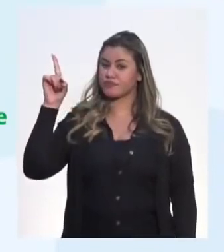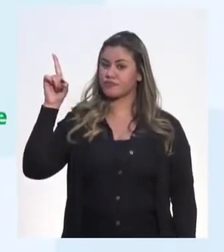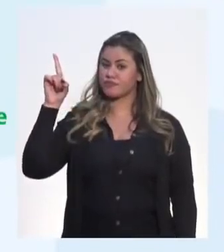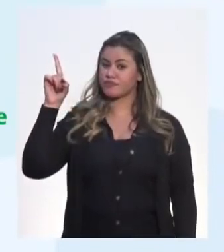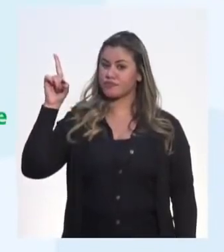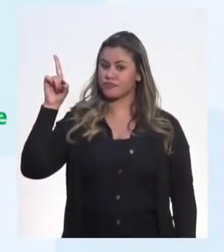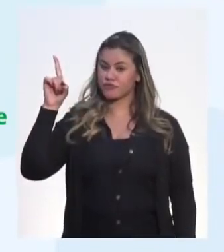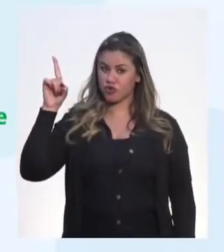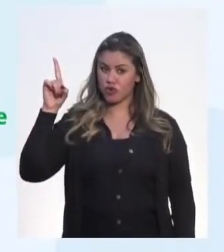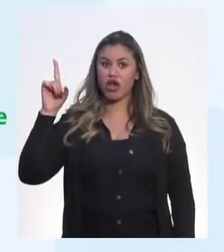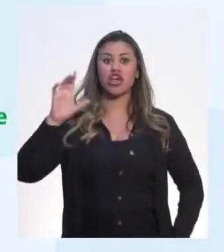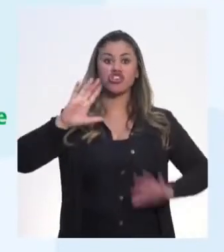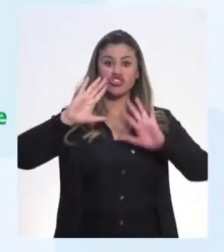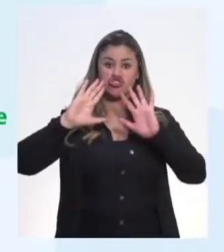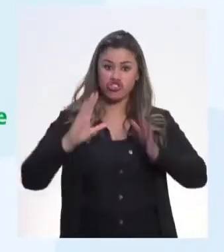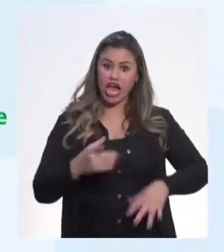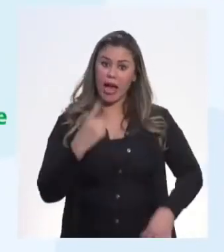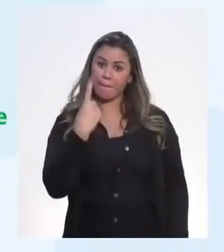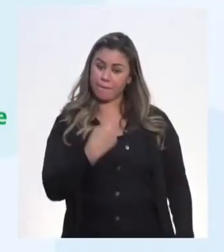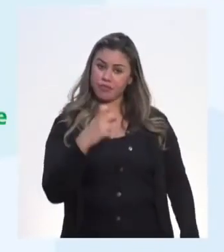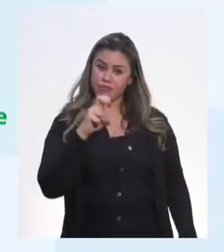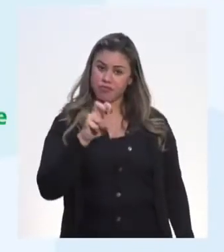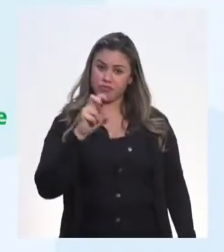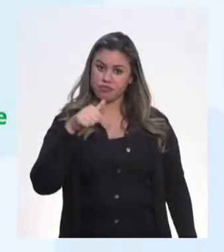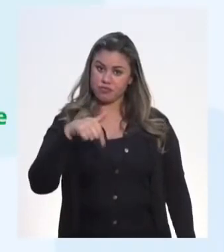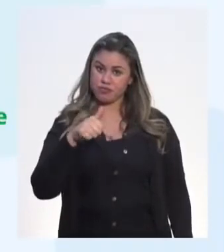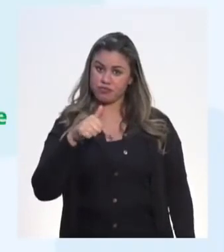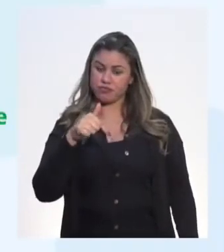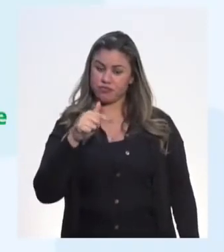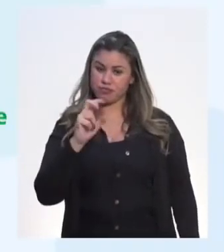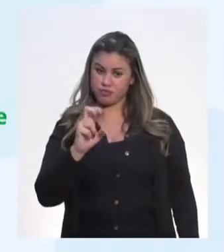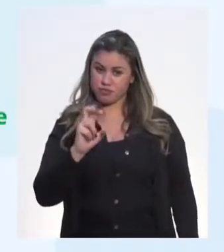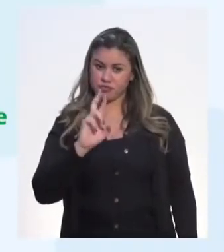quanto que ela economizou no começo do ano